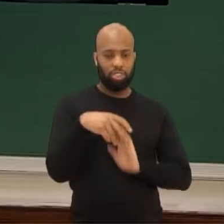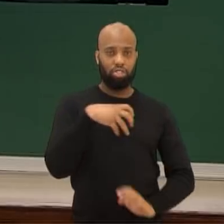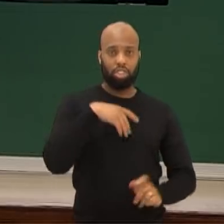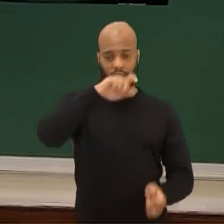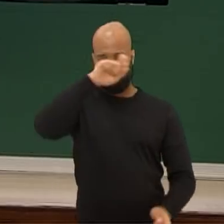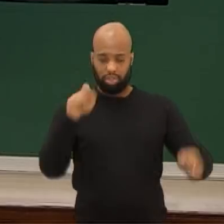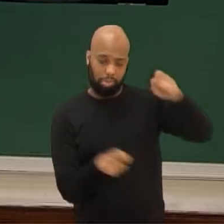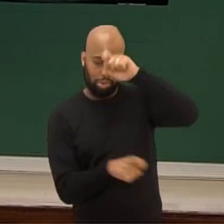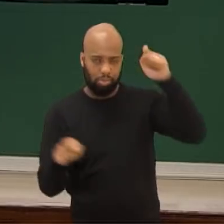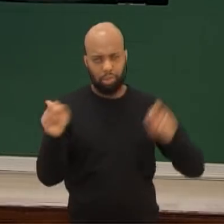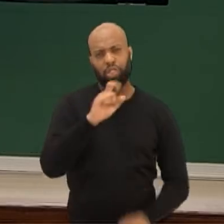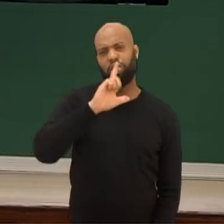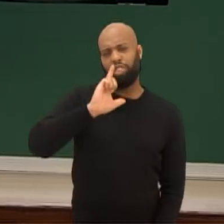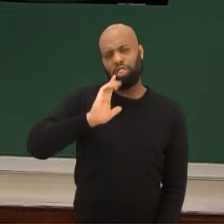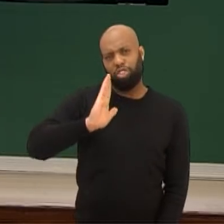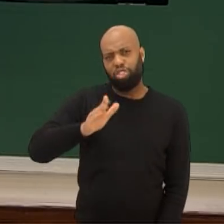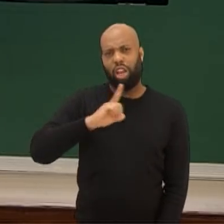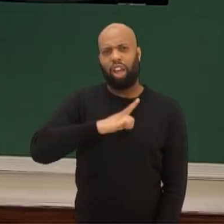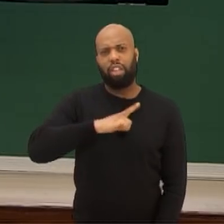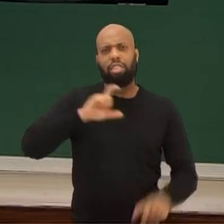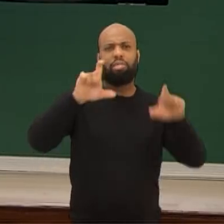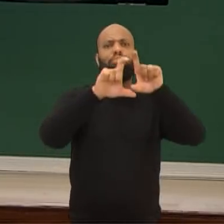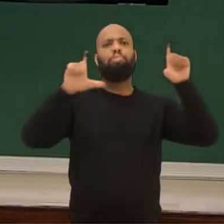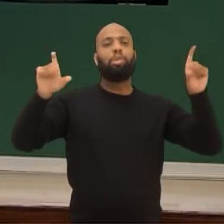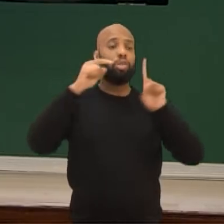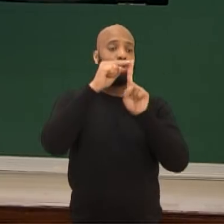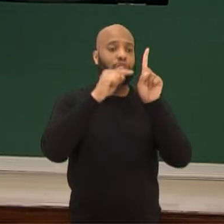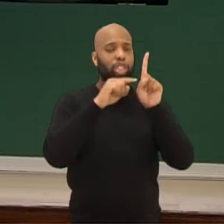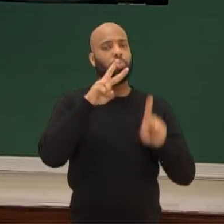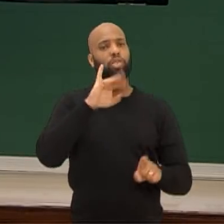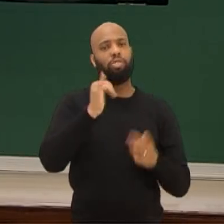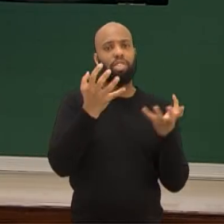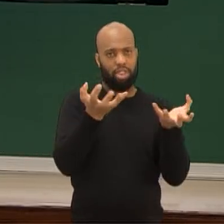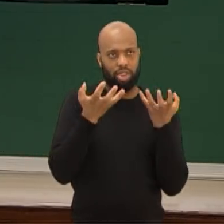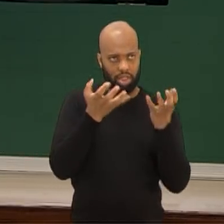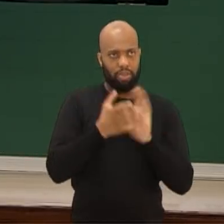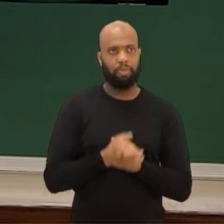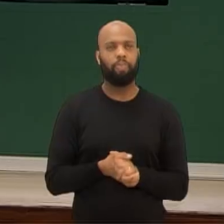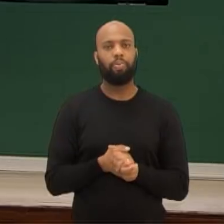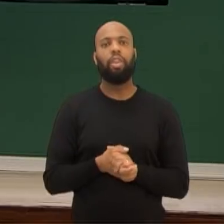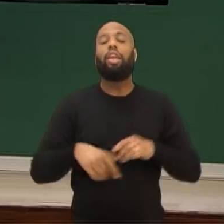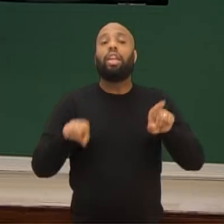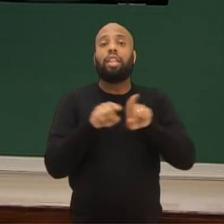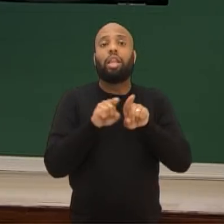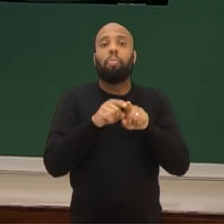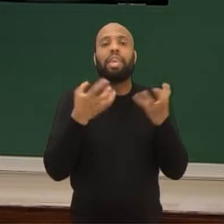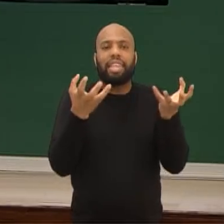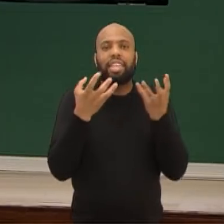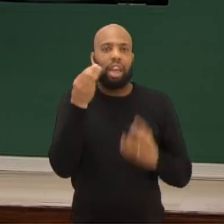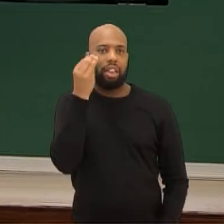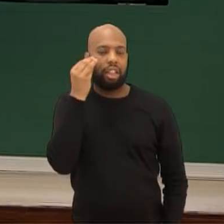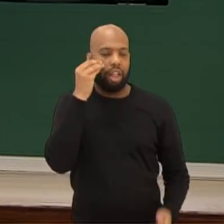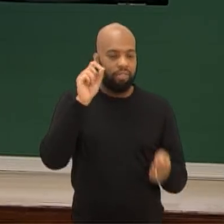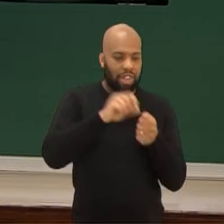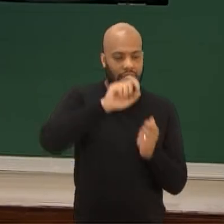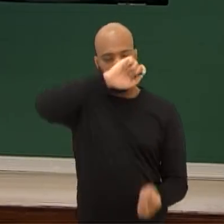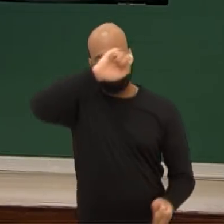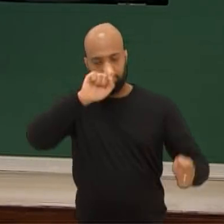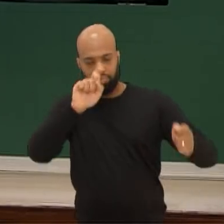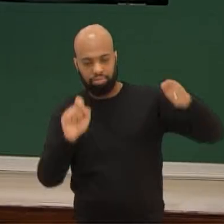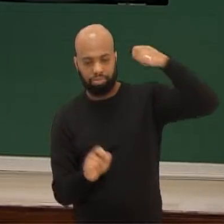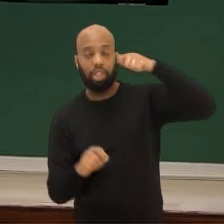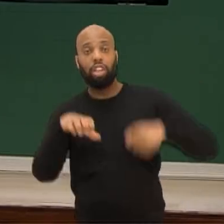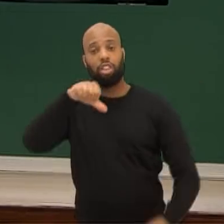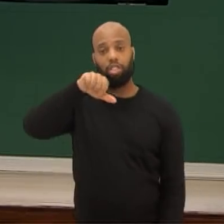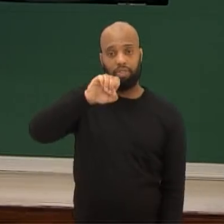rotação. Então, ele já informou para vocês qual é o tipo da transformação. E tentar girar a figura em 90 graus